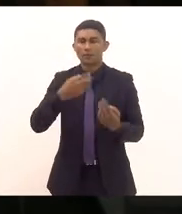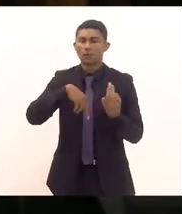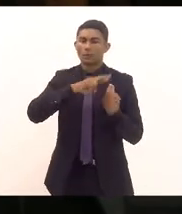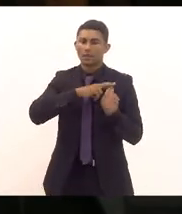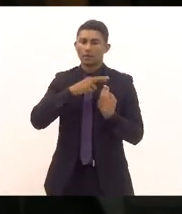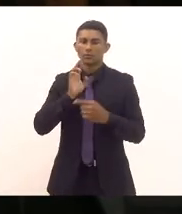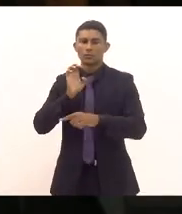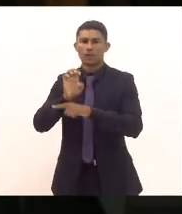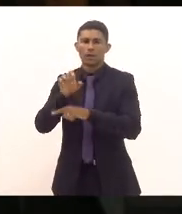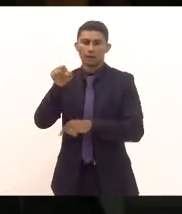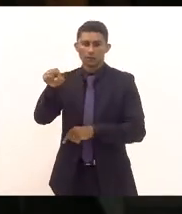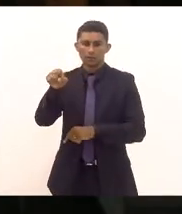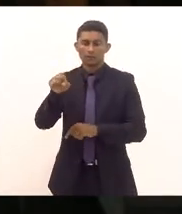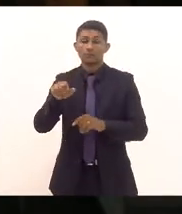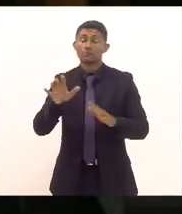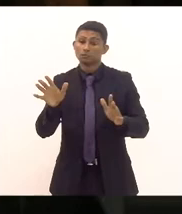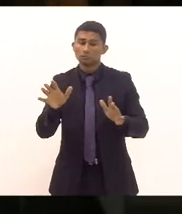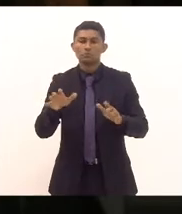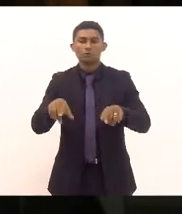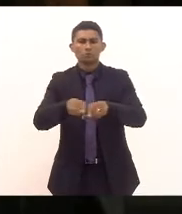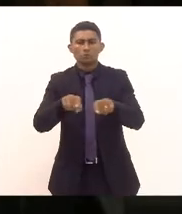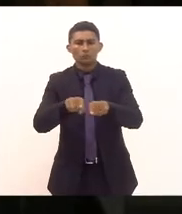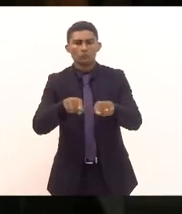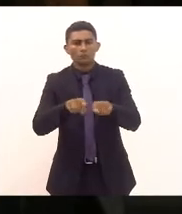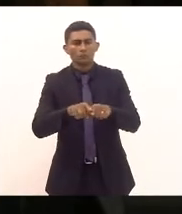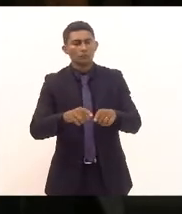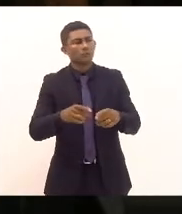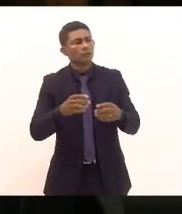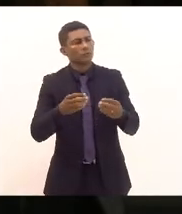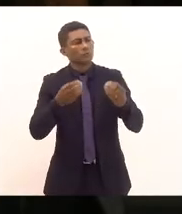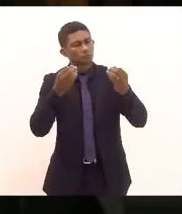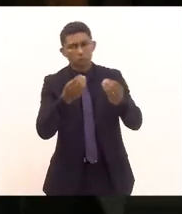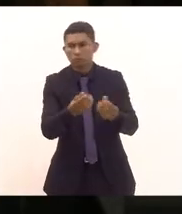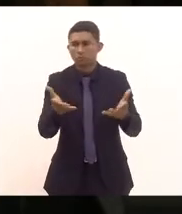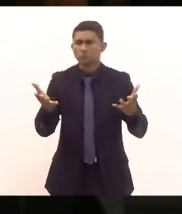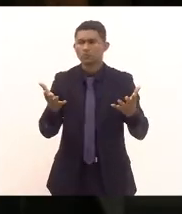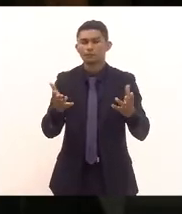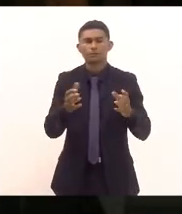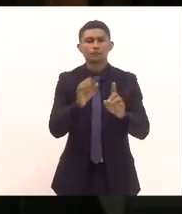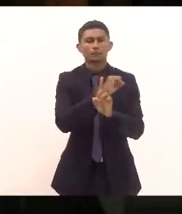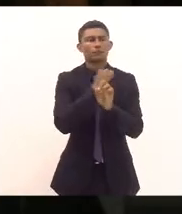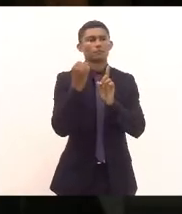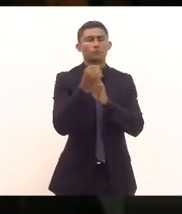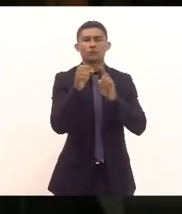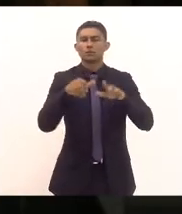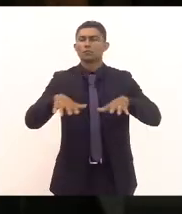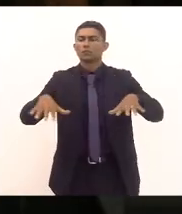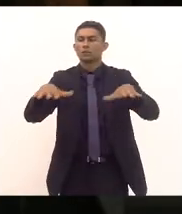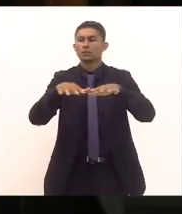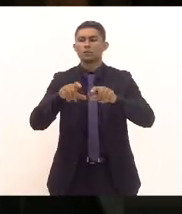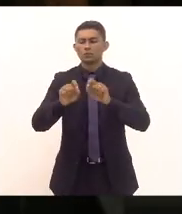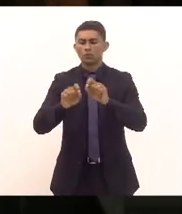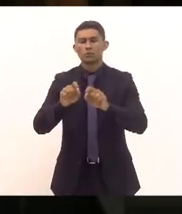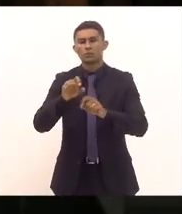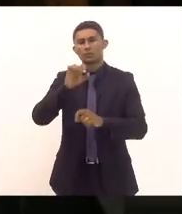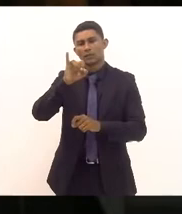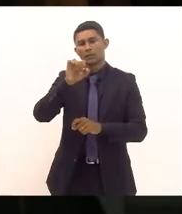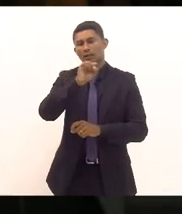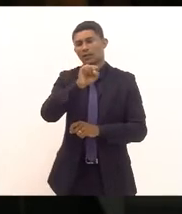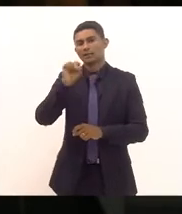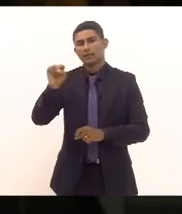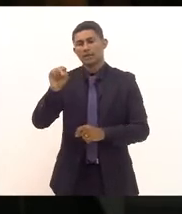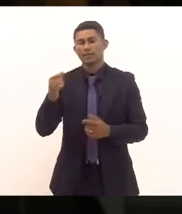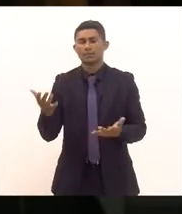Estado a prestação de serviços que é o ISS